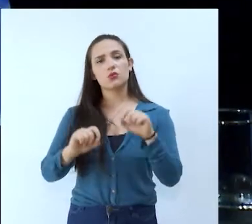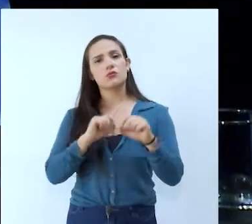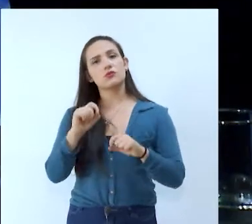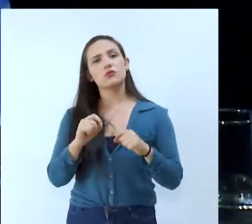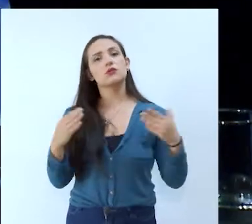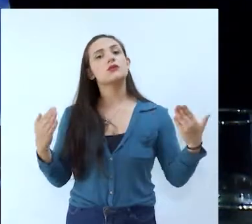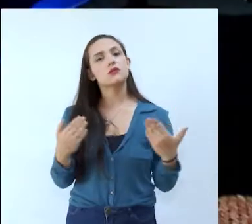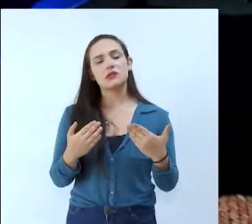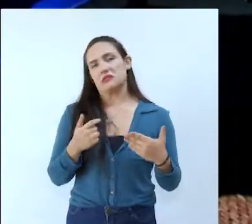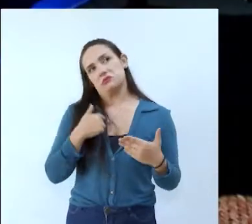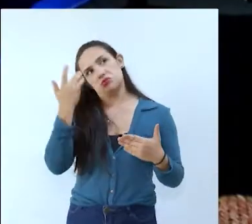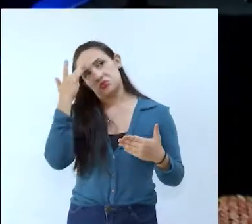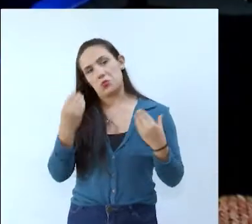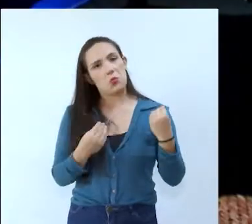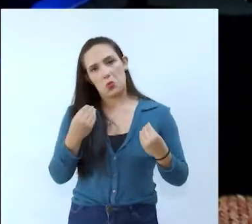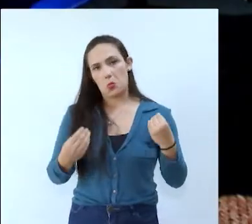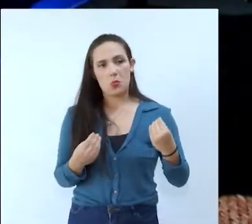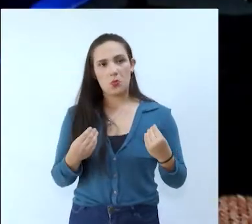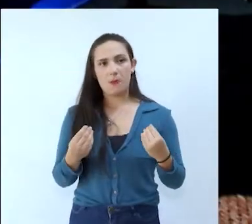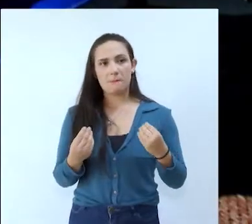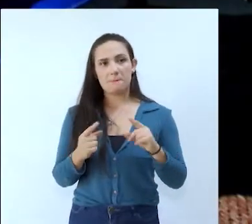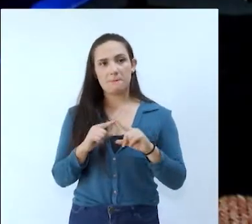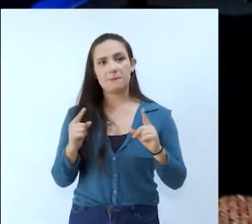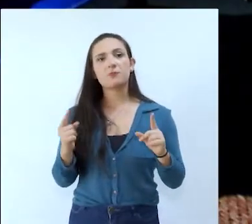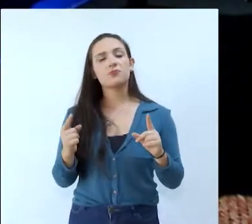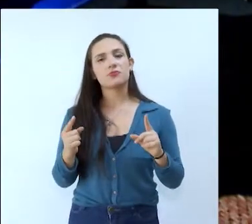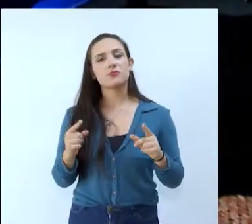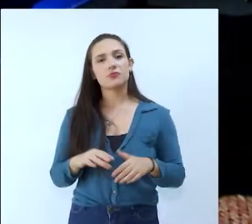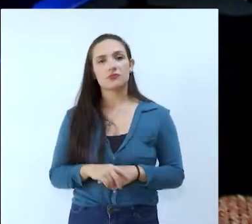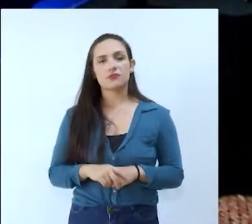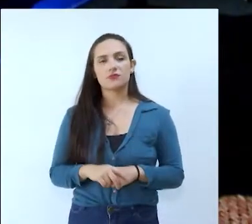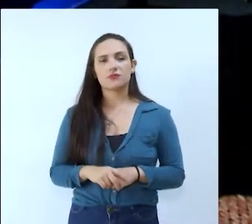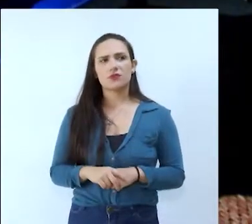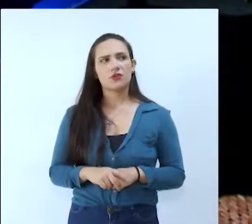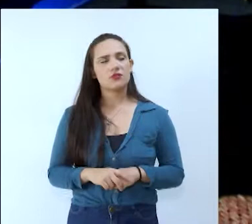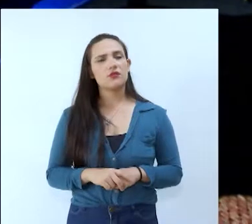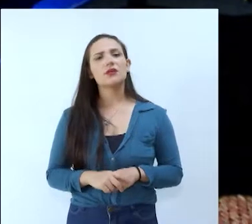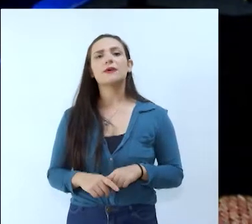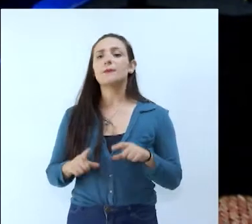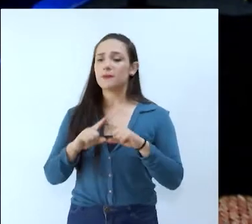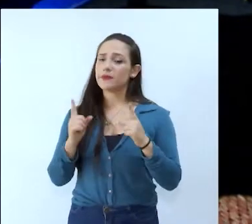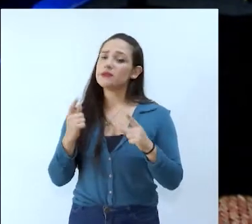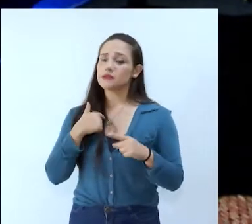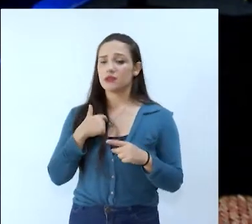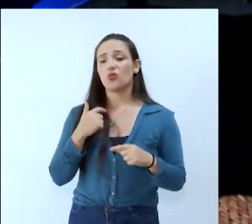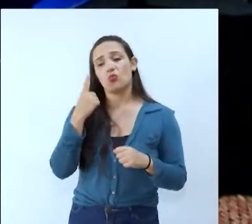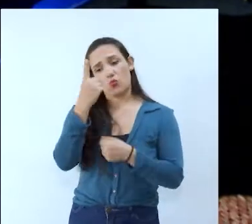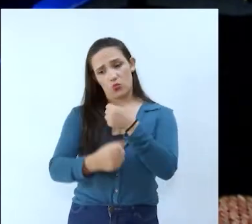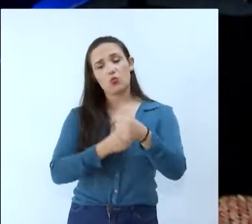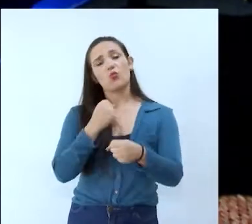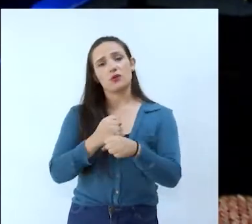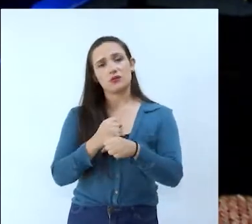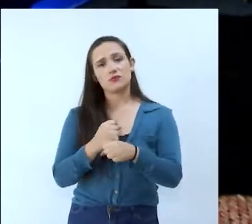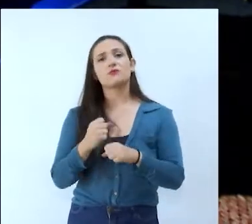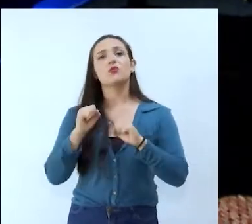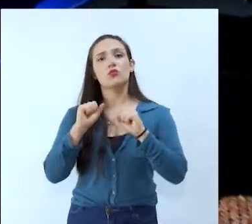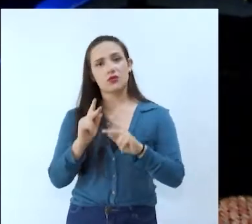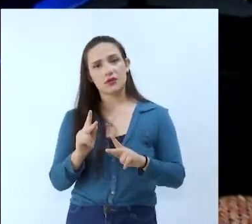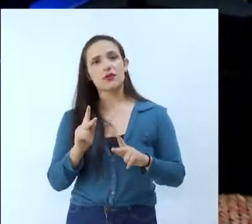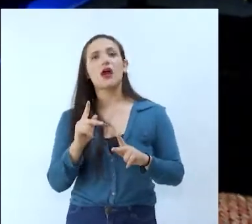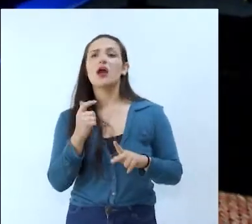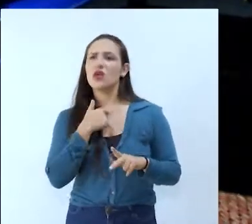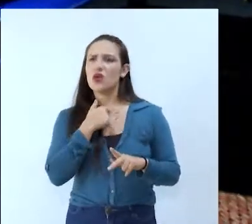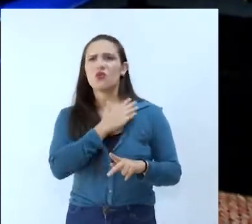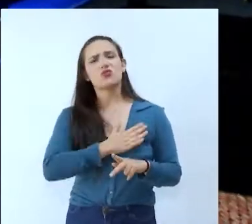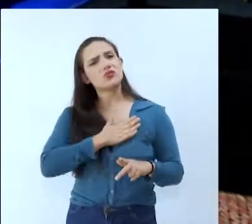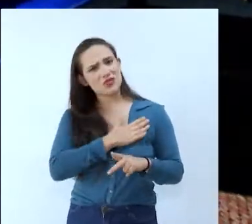ano como recruta? Fiquei um ano como recruta. E jogava muito, né? E jogava, eu era liberado, que o comandante lá gostava muito de mim também, que eu jogava na seleção. Eu jogava na seleção do Exército, jogava no